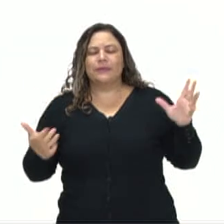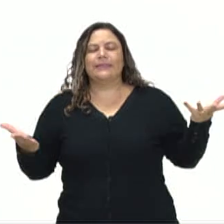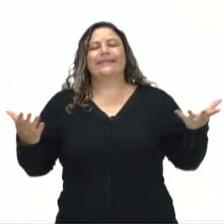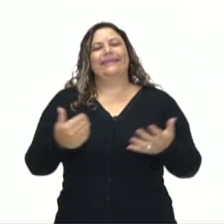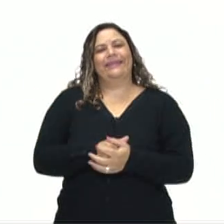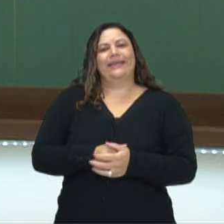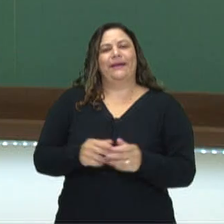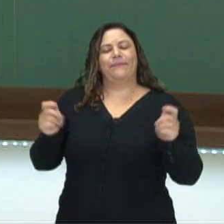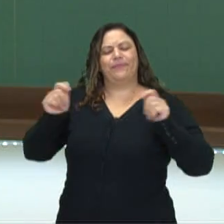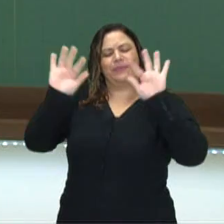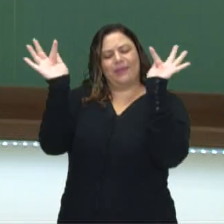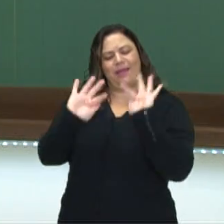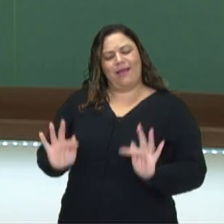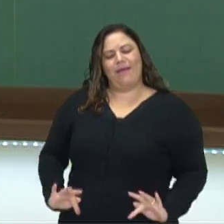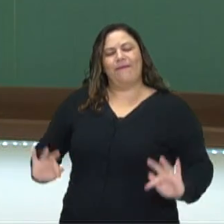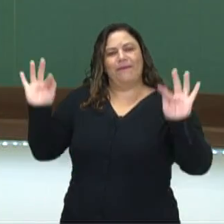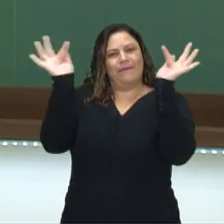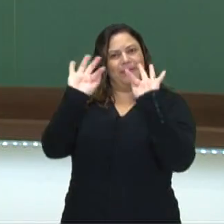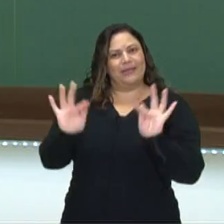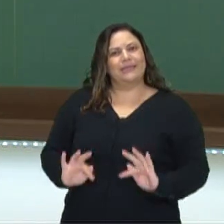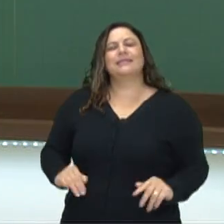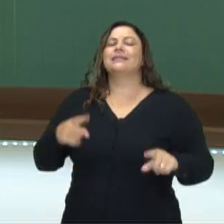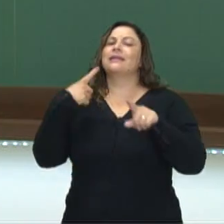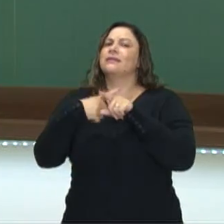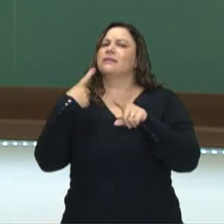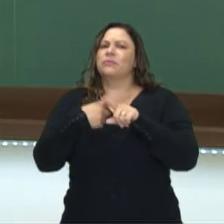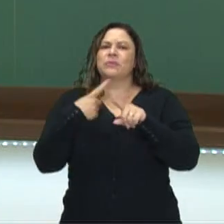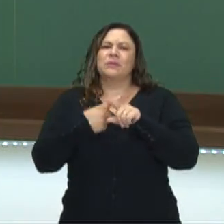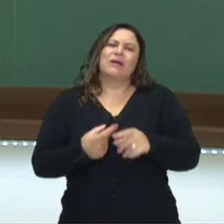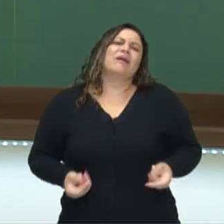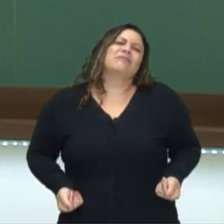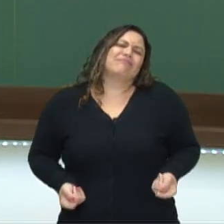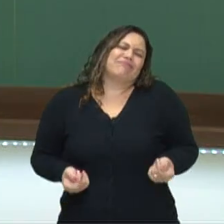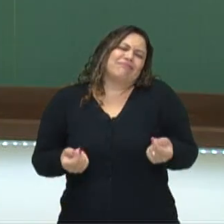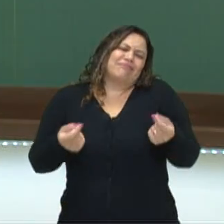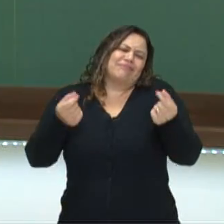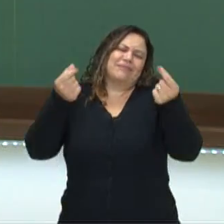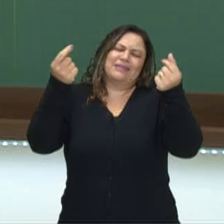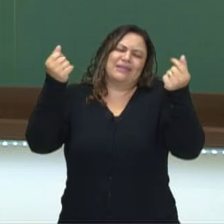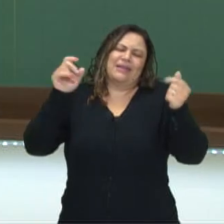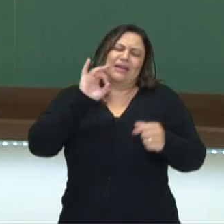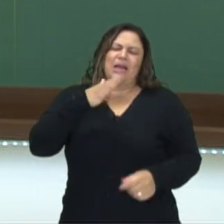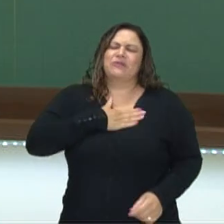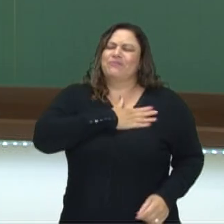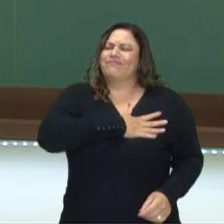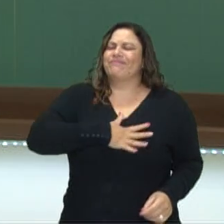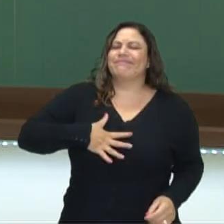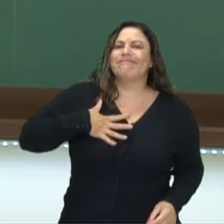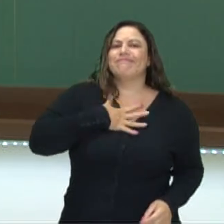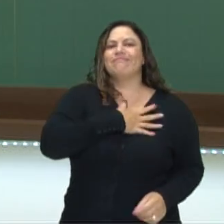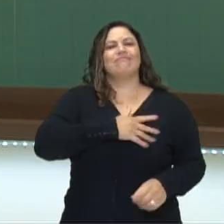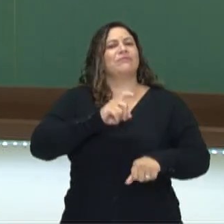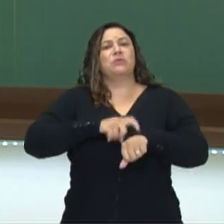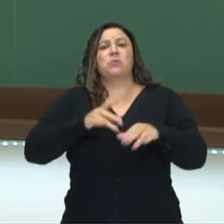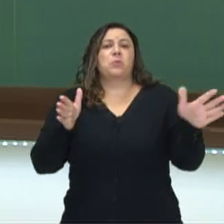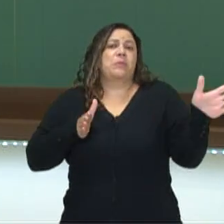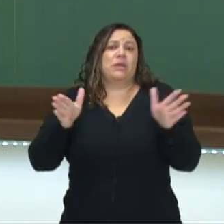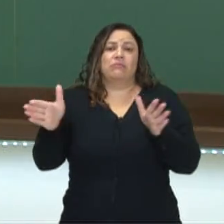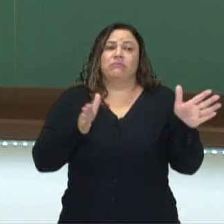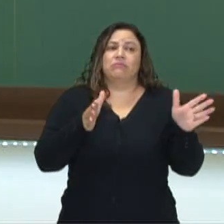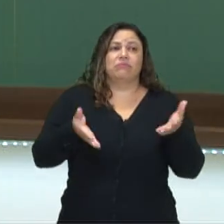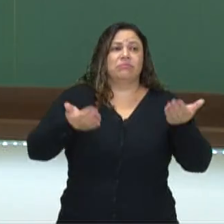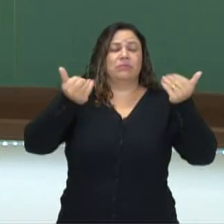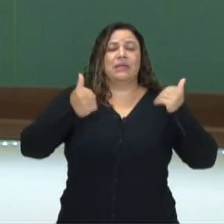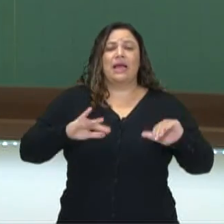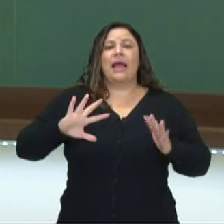a felicidade. Por quê? Porque a fortuna pode ser só um prazer momentâneo. A questão